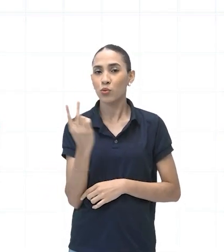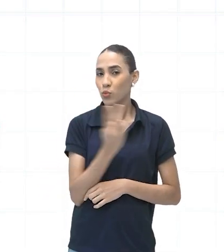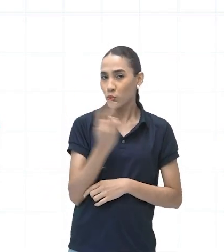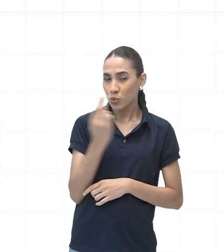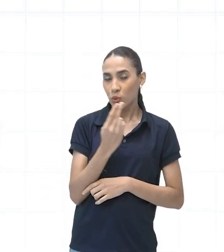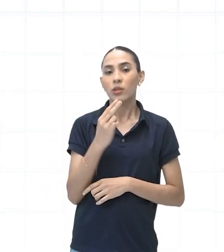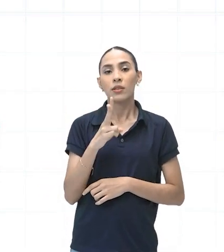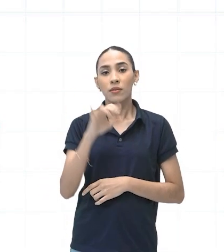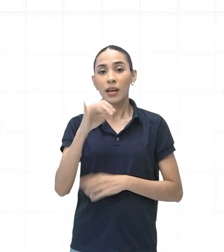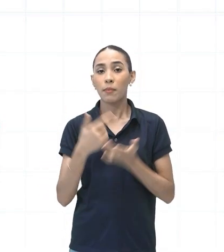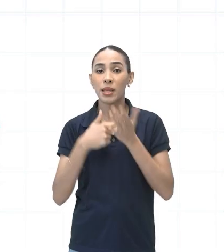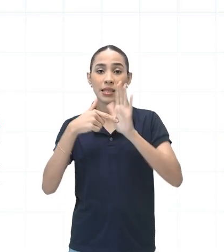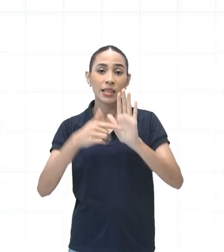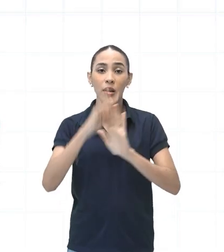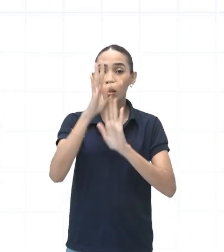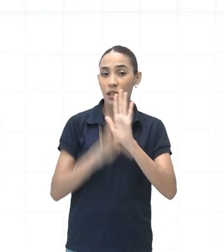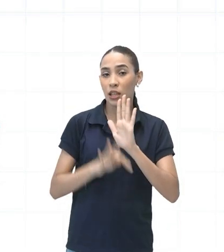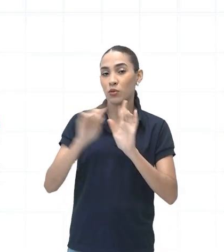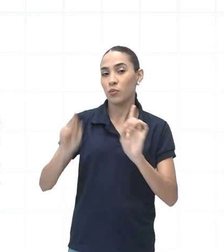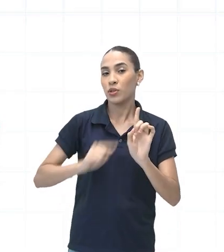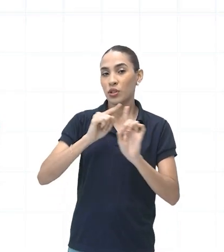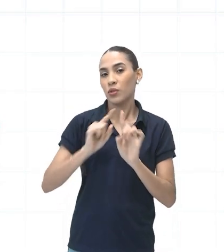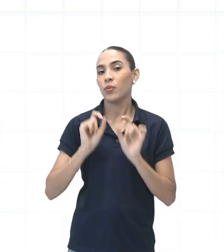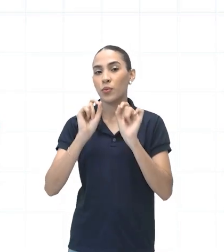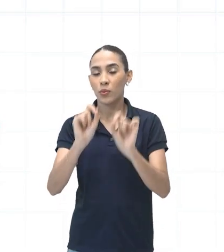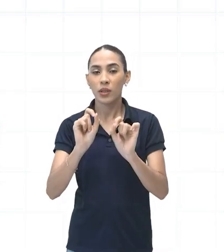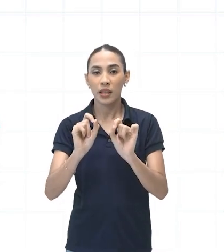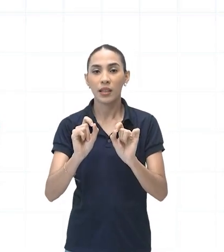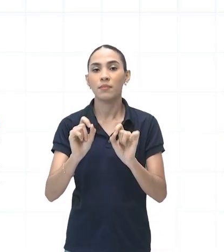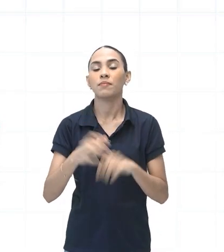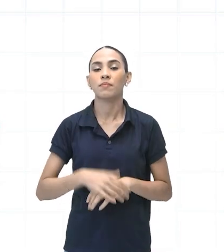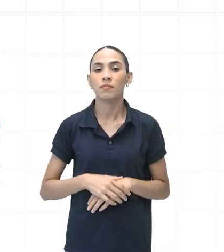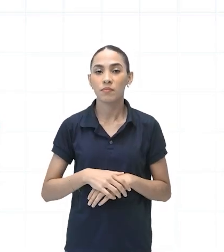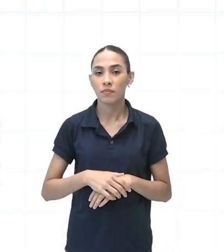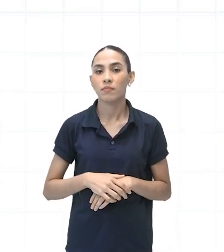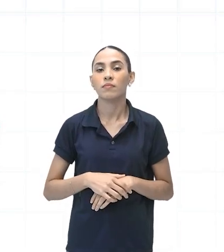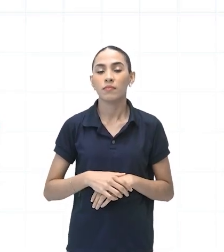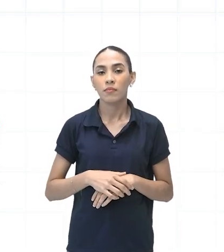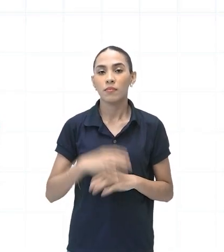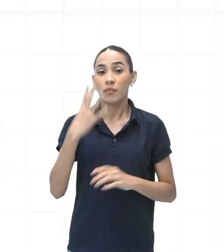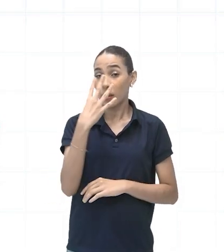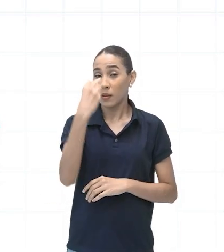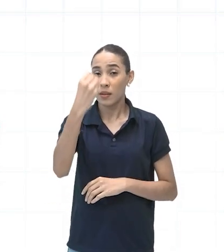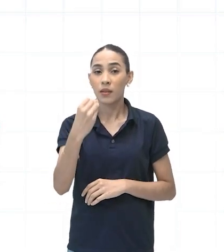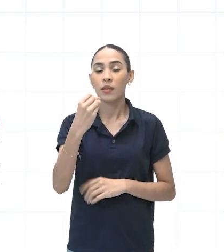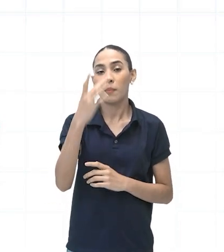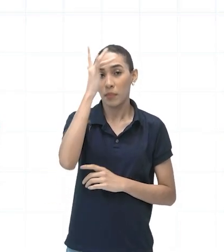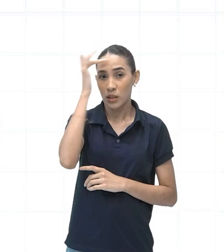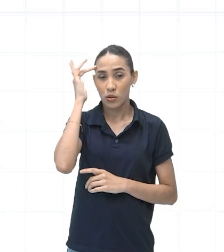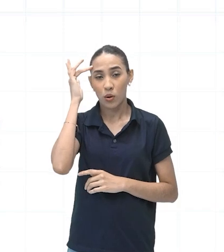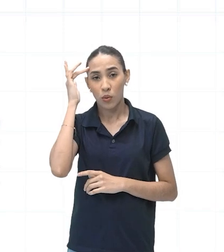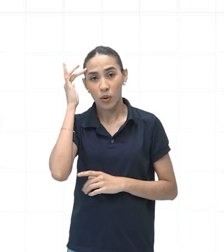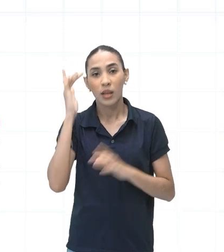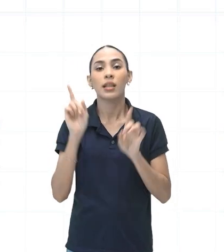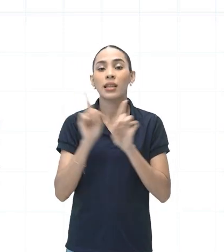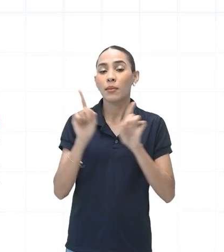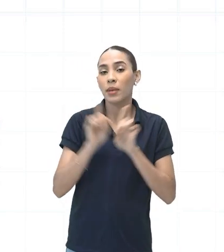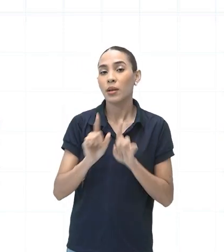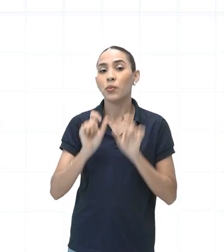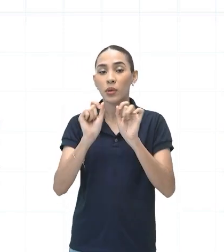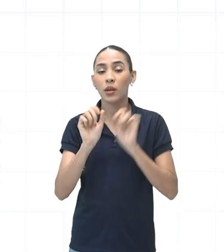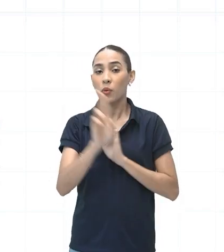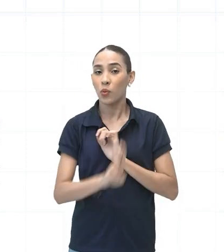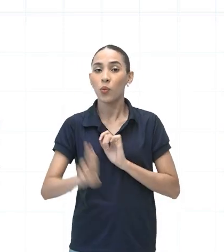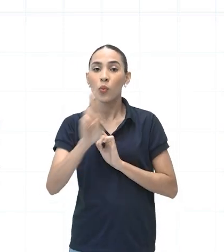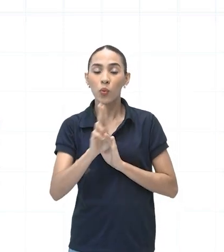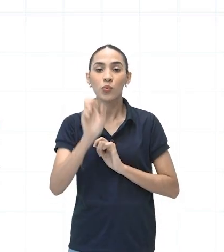apresentar textos cuja mensagem pretende sensibilizar, atrair o interlocutor, para tanto faz